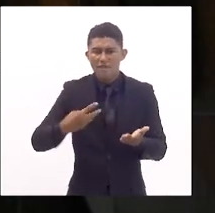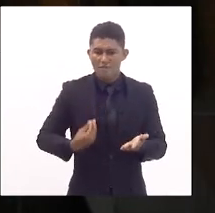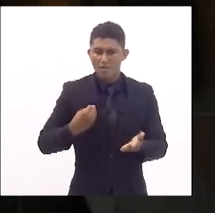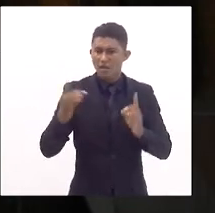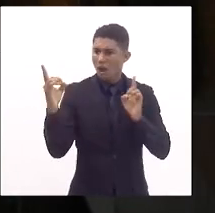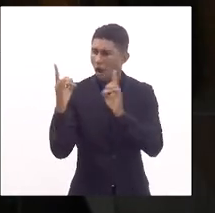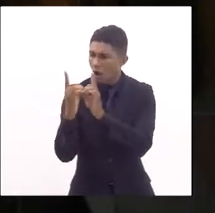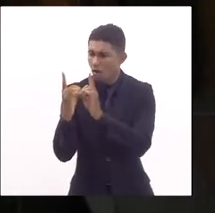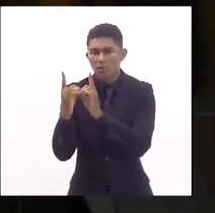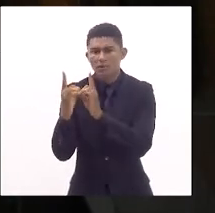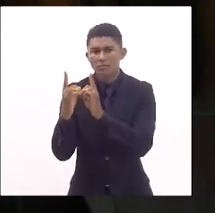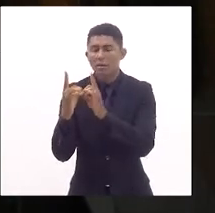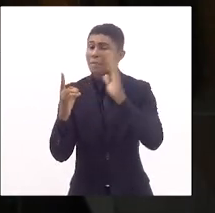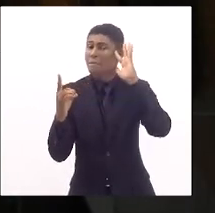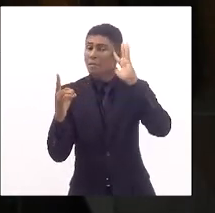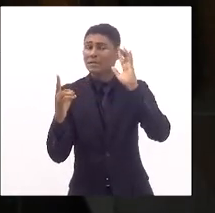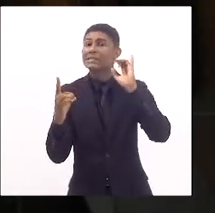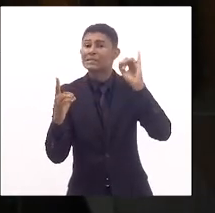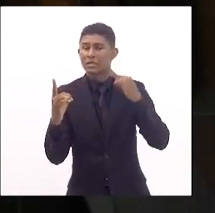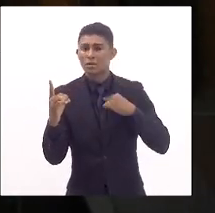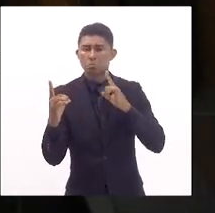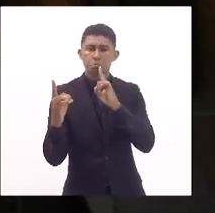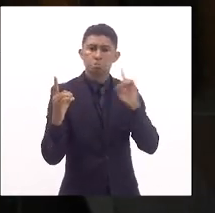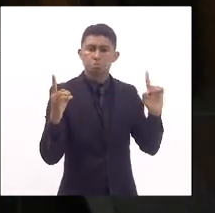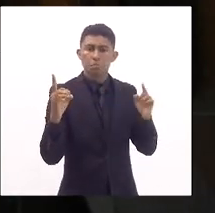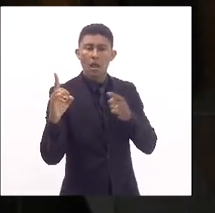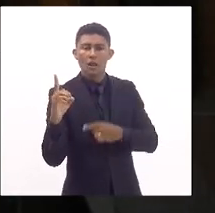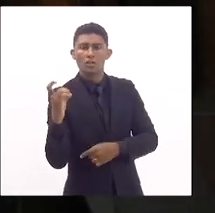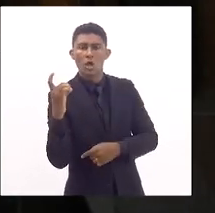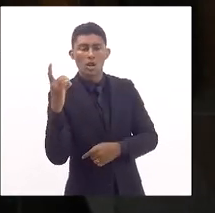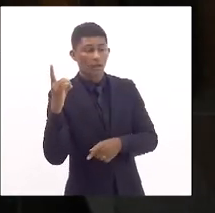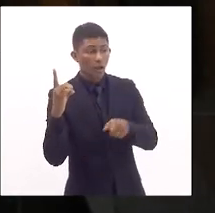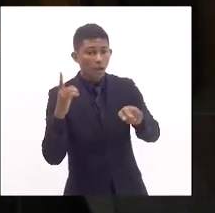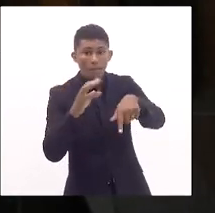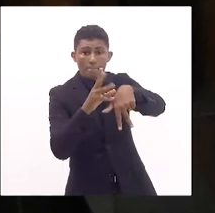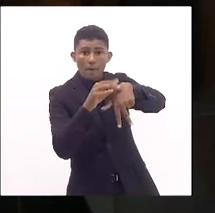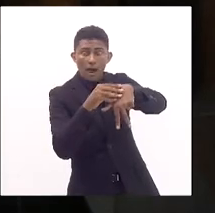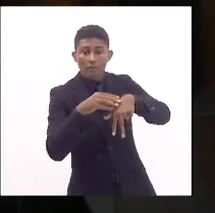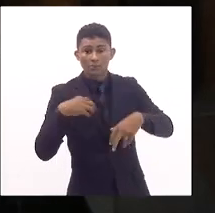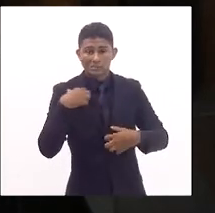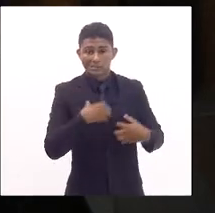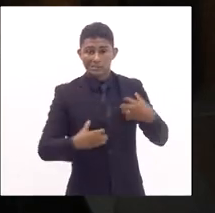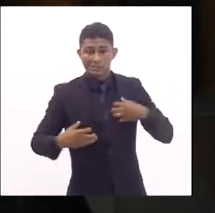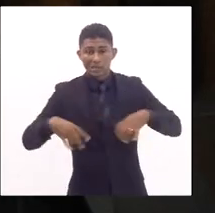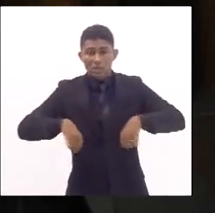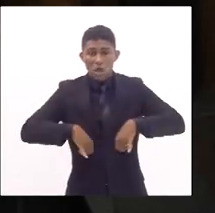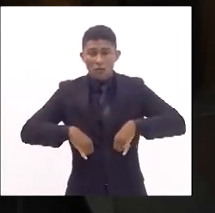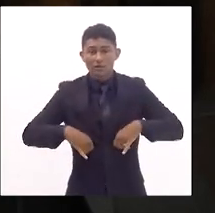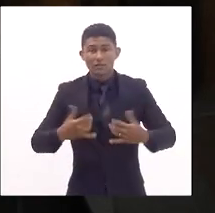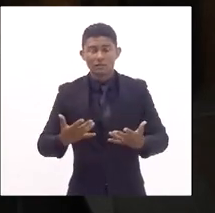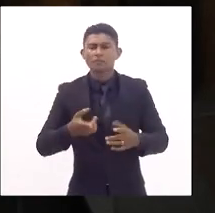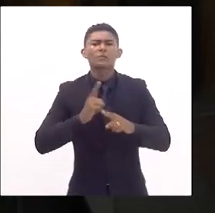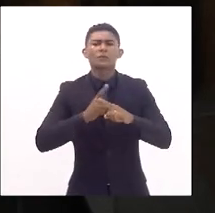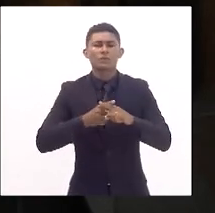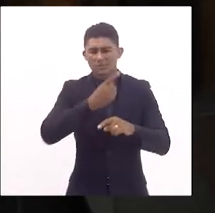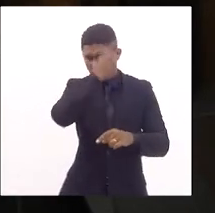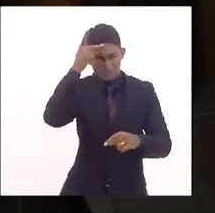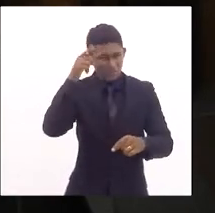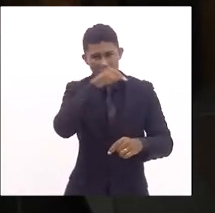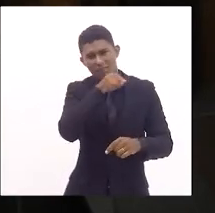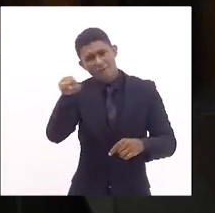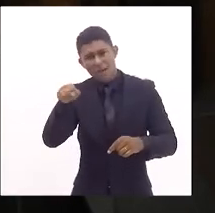E quantos o ser humano está ali dentro precisando aflito porque ninguém procure uma unidade de saúde para se divertir